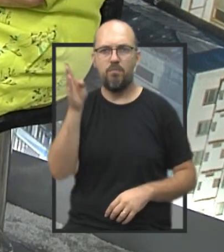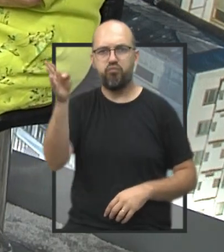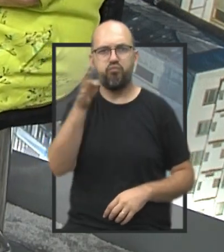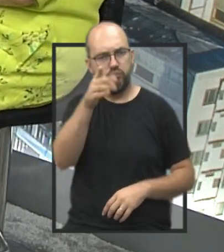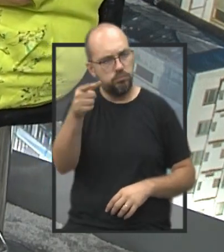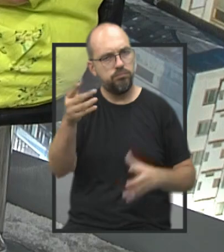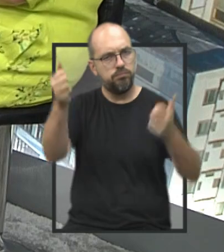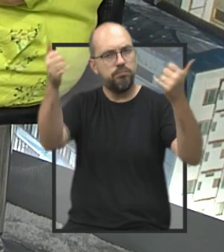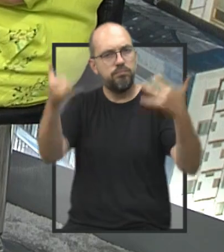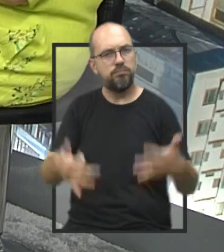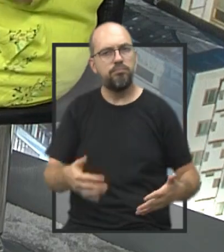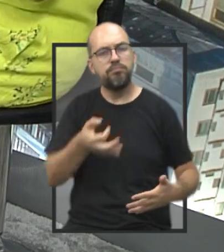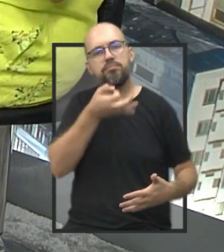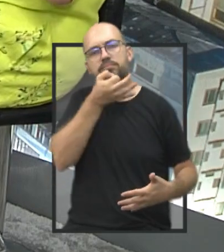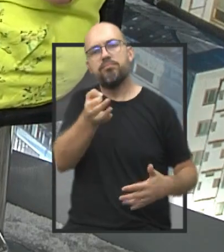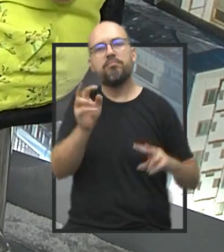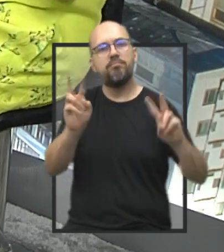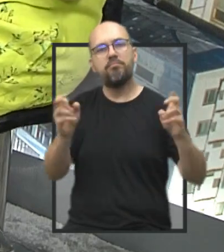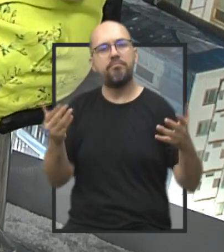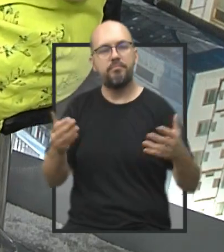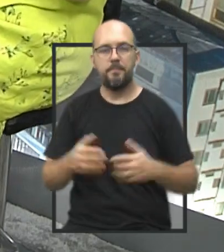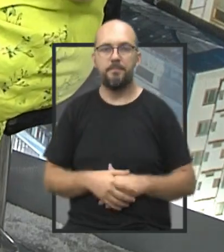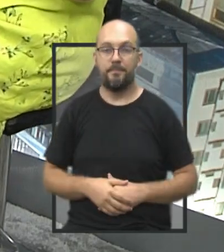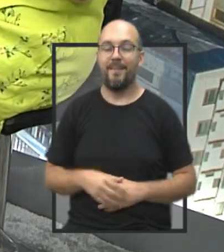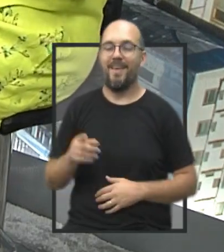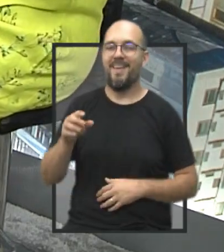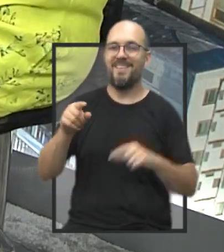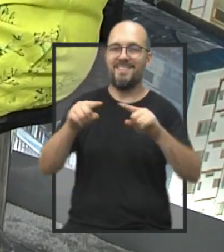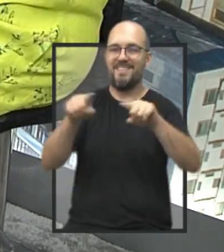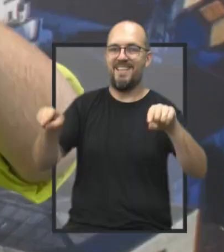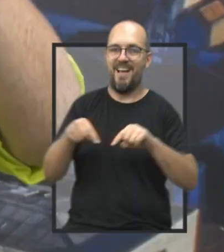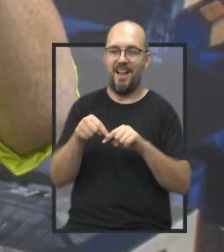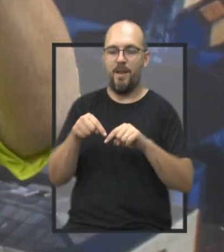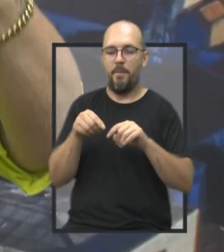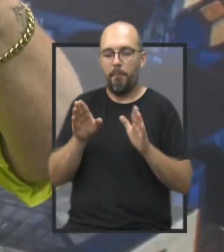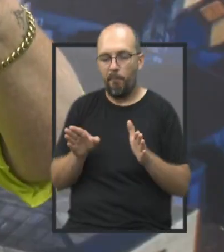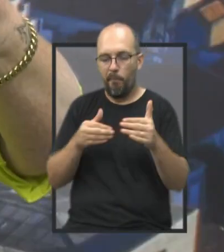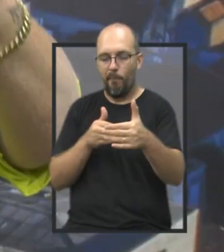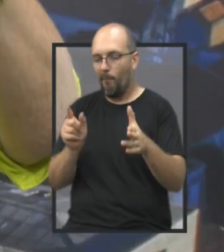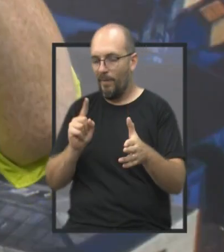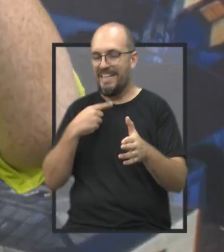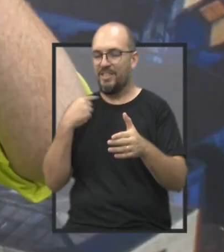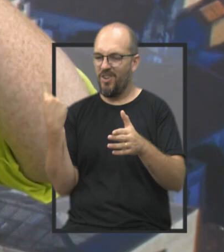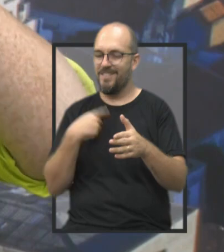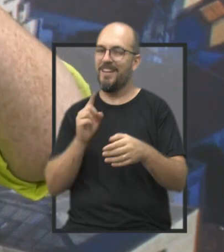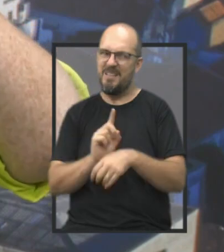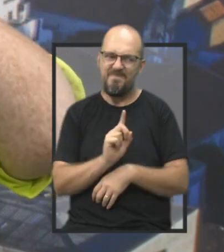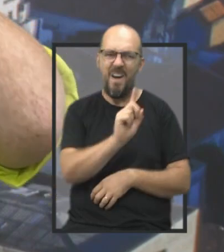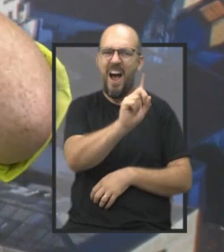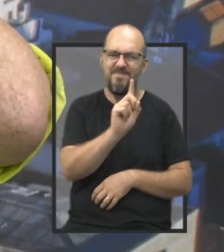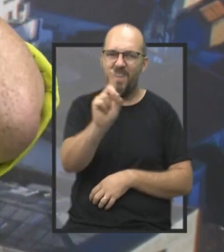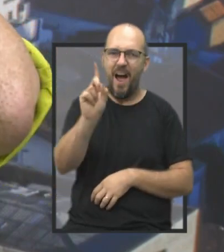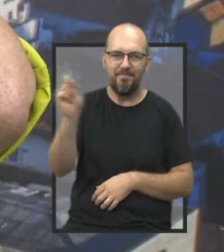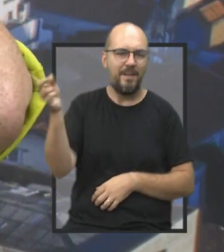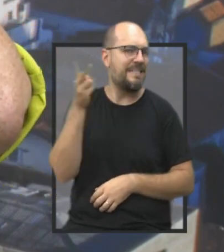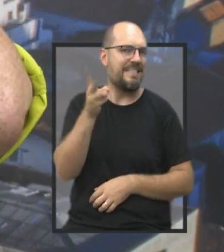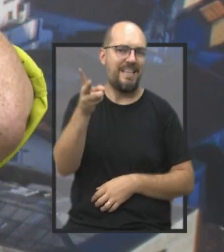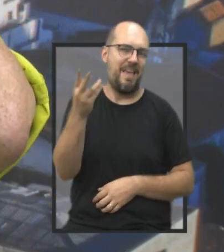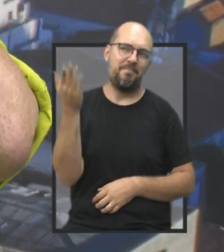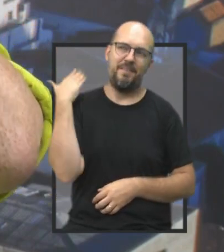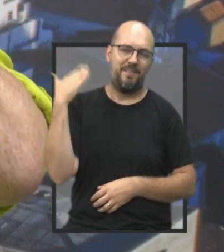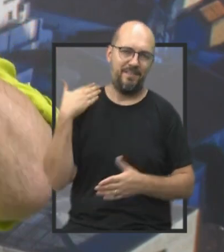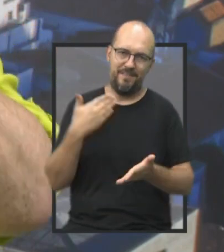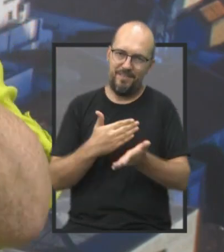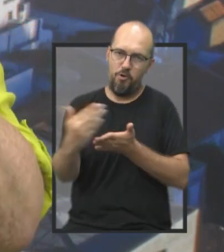fizesse um balanço a respeito dessa iniciativa. O Gabinete Itinerante e essa ideia de sairmos, ela vem desde sempre, tá? Desde que a gente